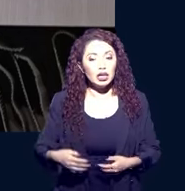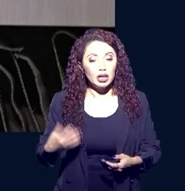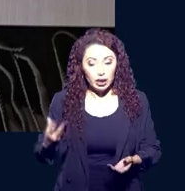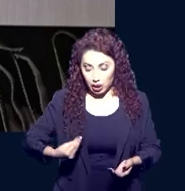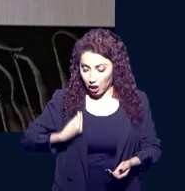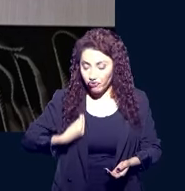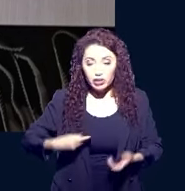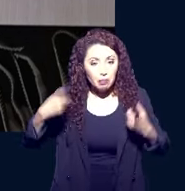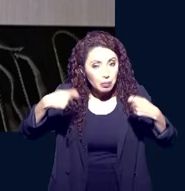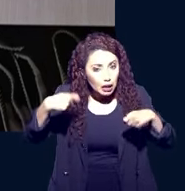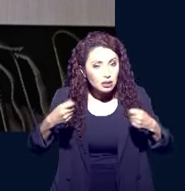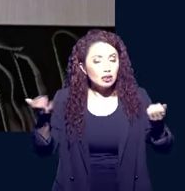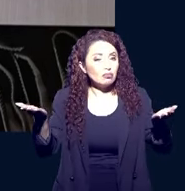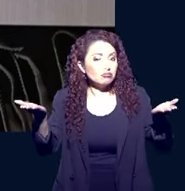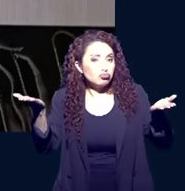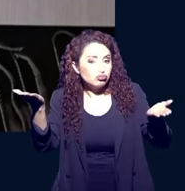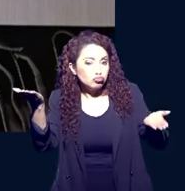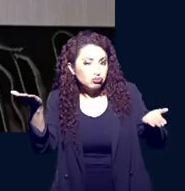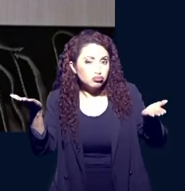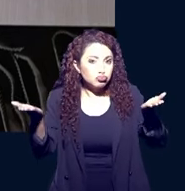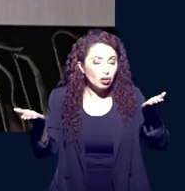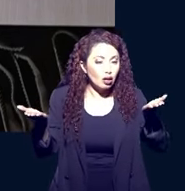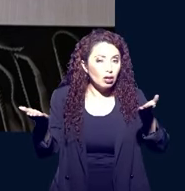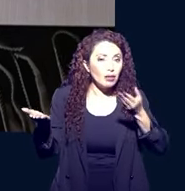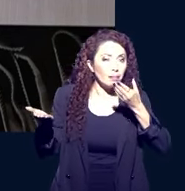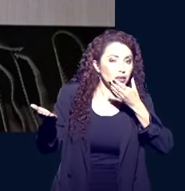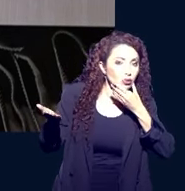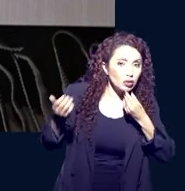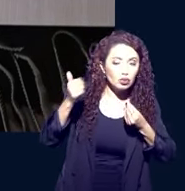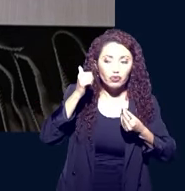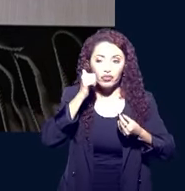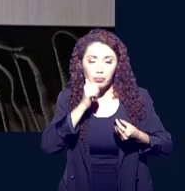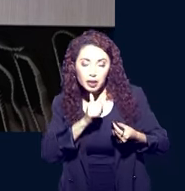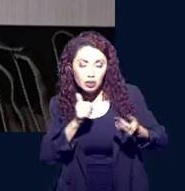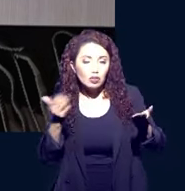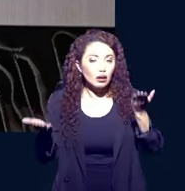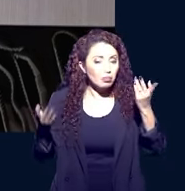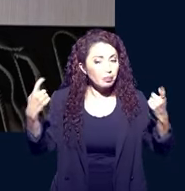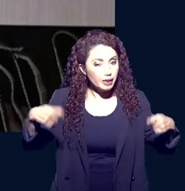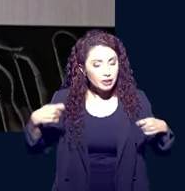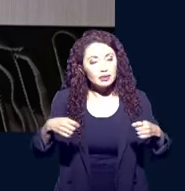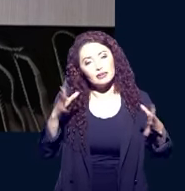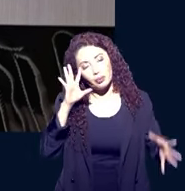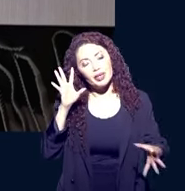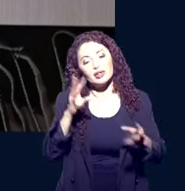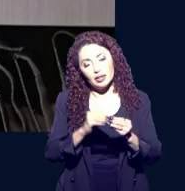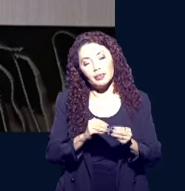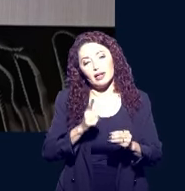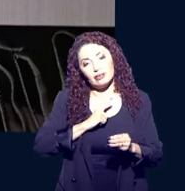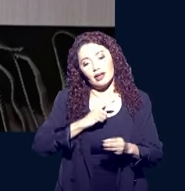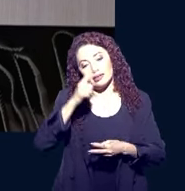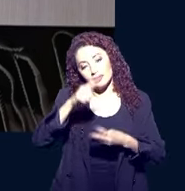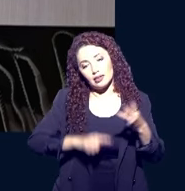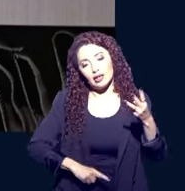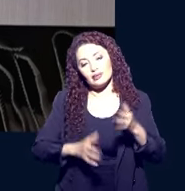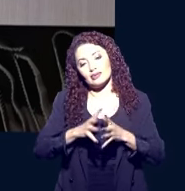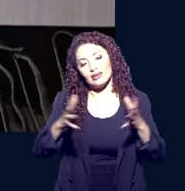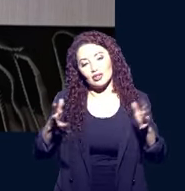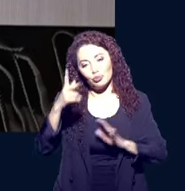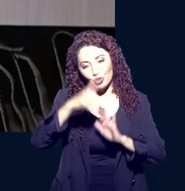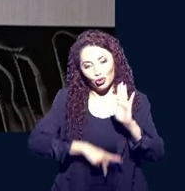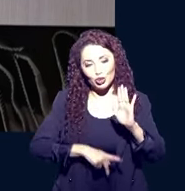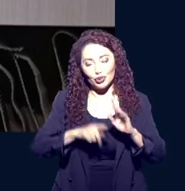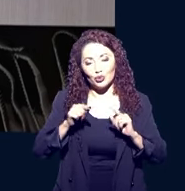mesmo um equilíbrio entre o masculino e o feminino e tenho para terminar três grandes projetos de